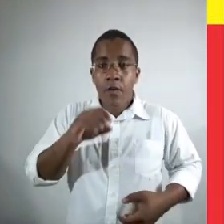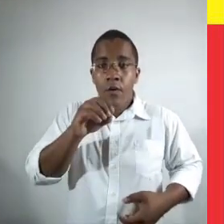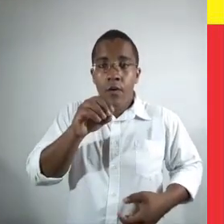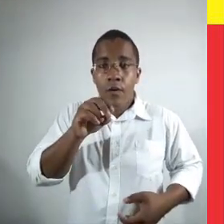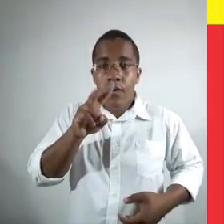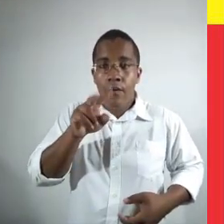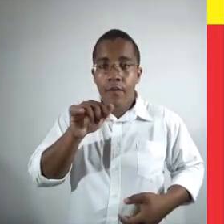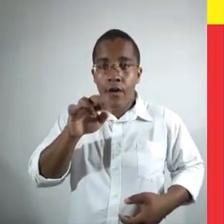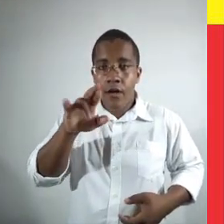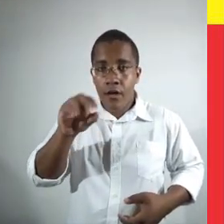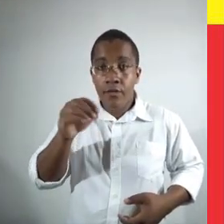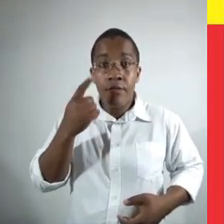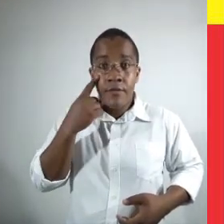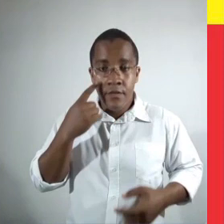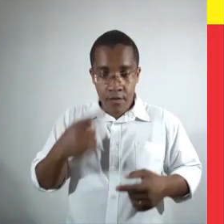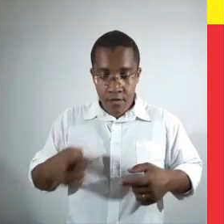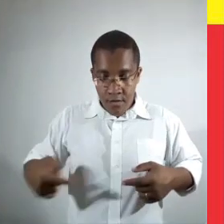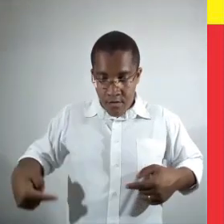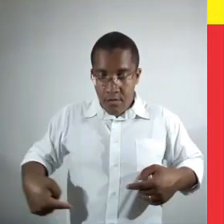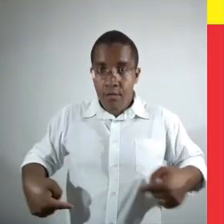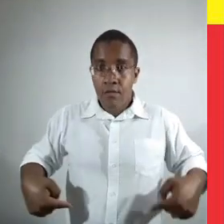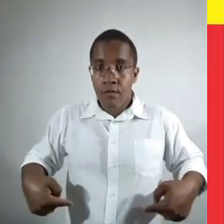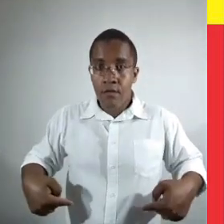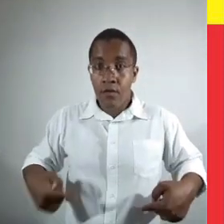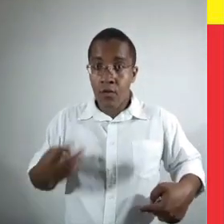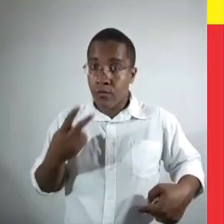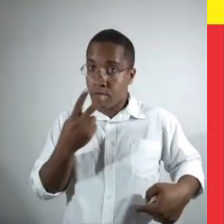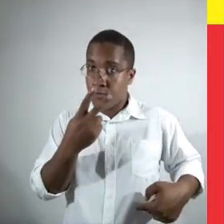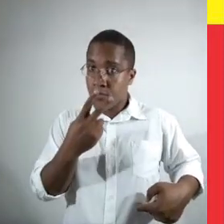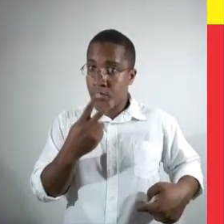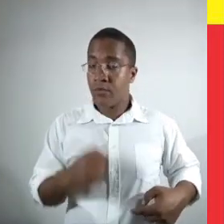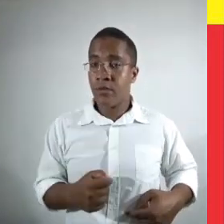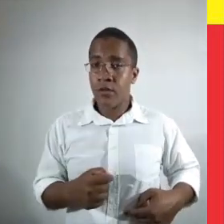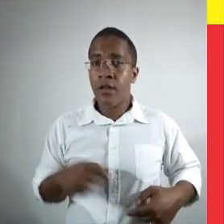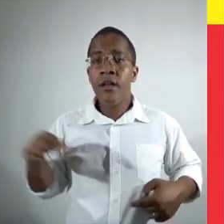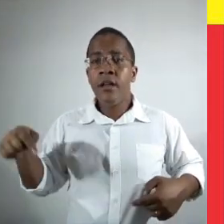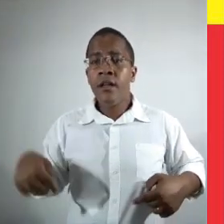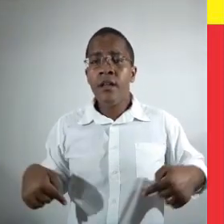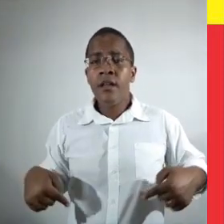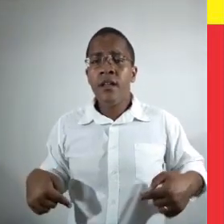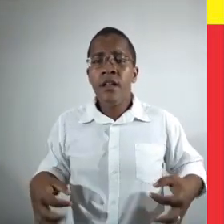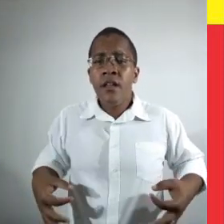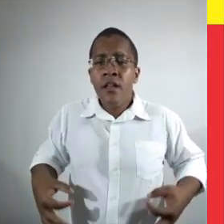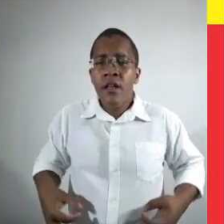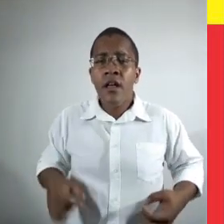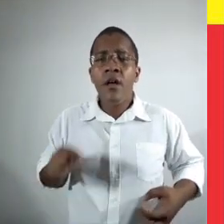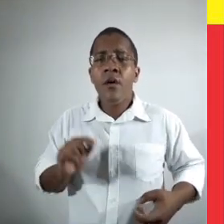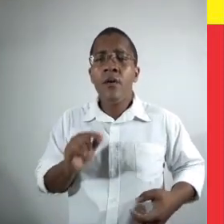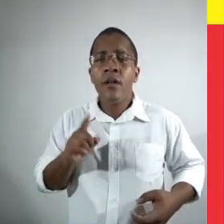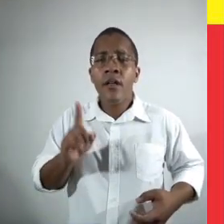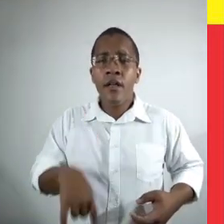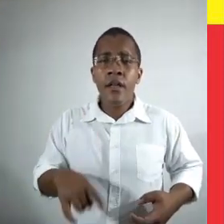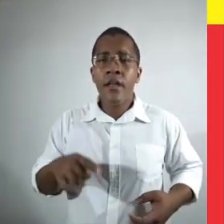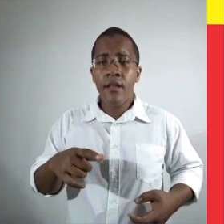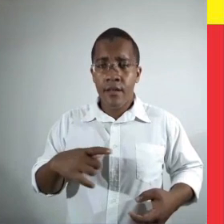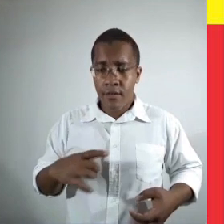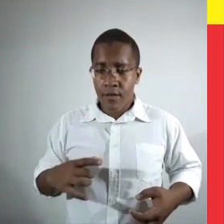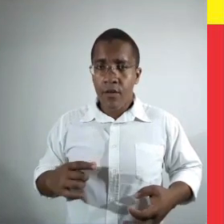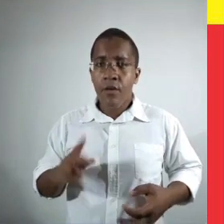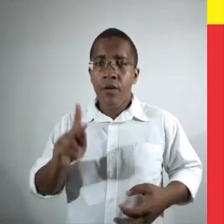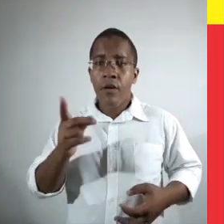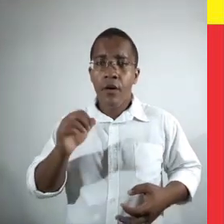ovários. Notem que temos 2, um do lado e um do outro. O que é que ocorre? Os ovários é que vão produzir os hormônios que vão atuar